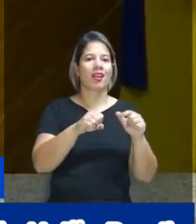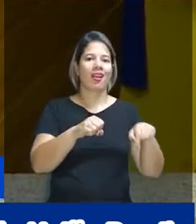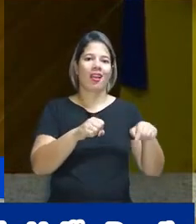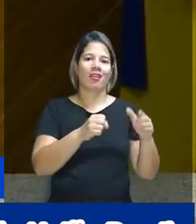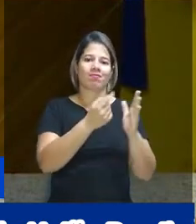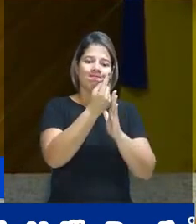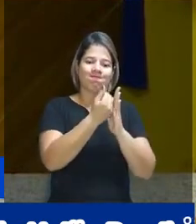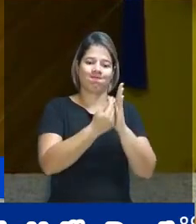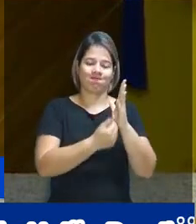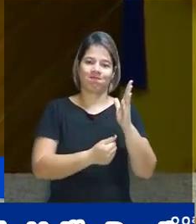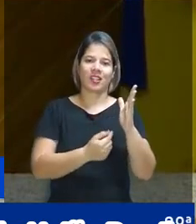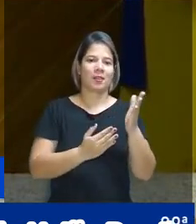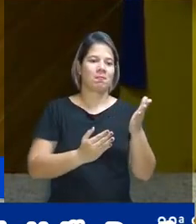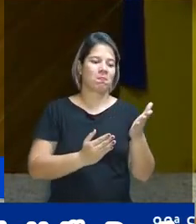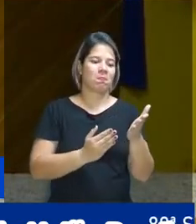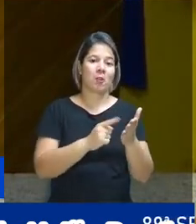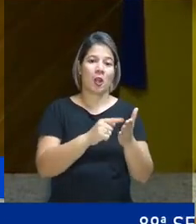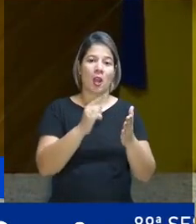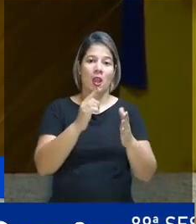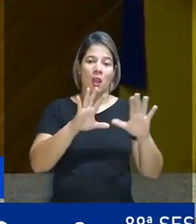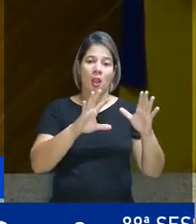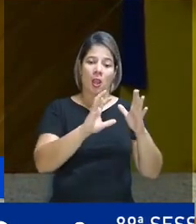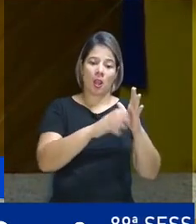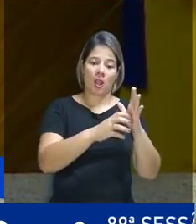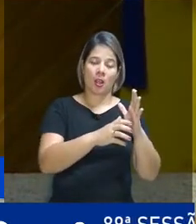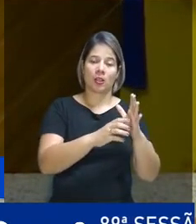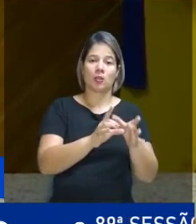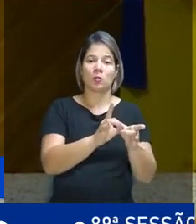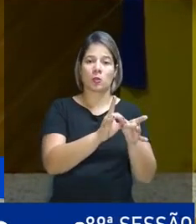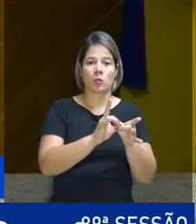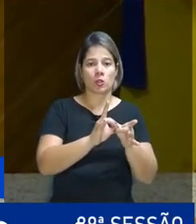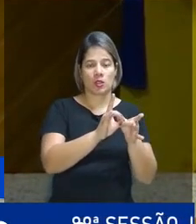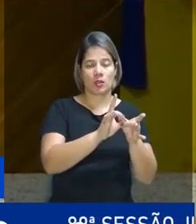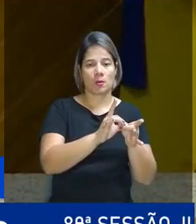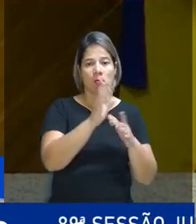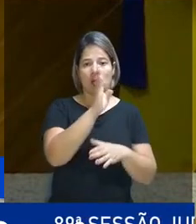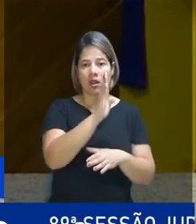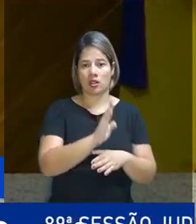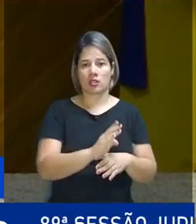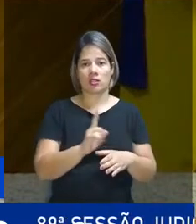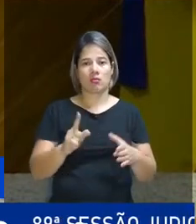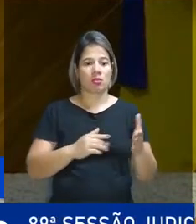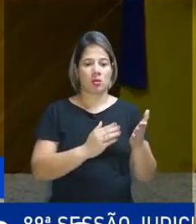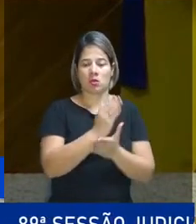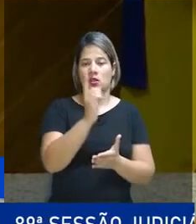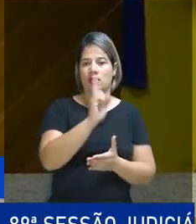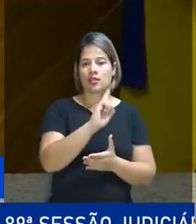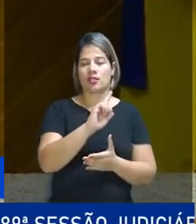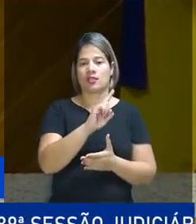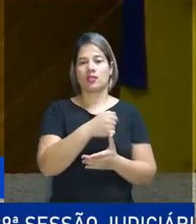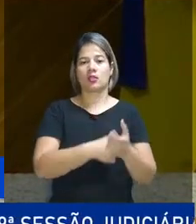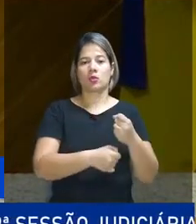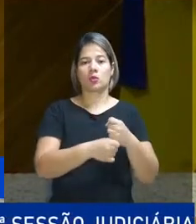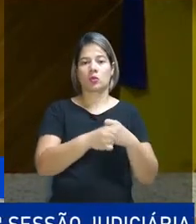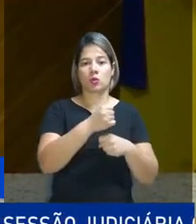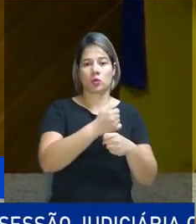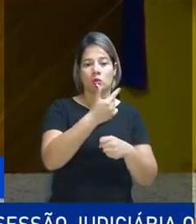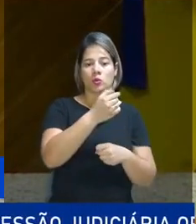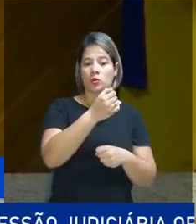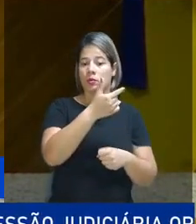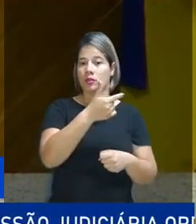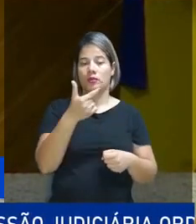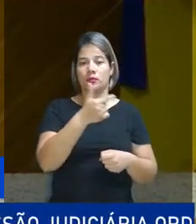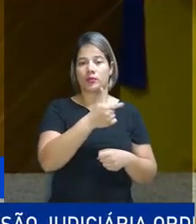desaprovou as contas do União Brasil, Diretório Estadual, referente ao exercício financeiro de 2022, nos termos